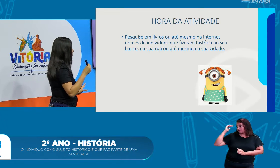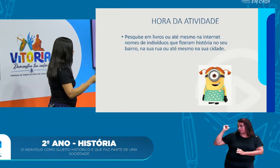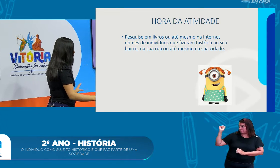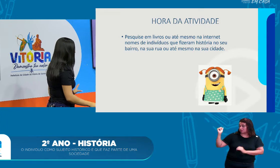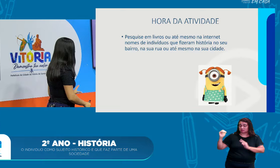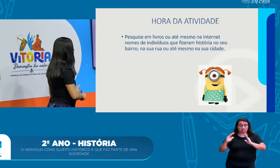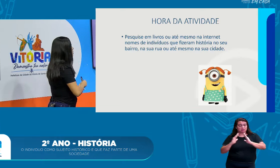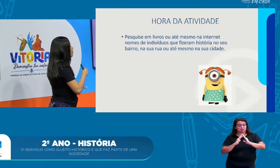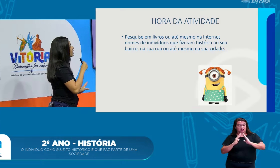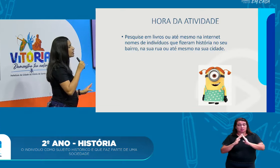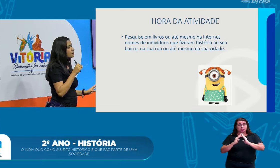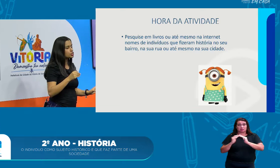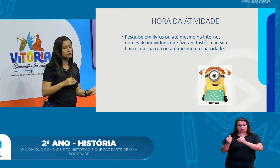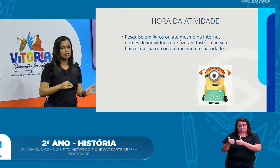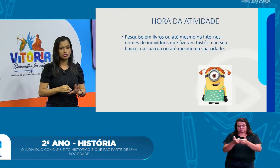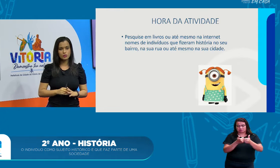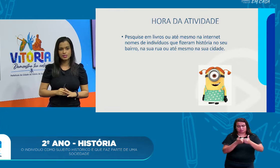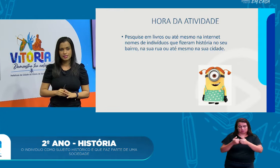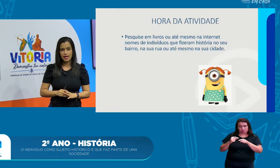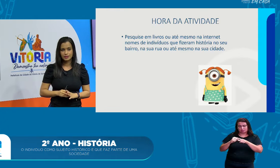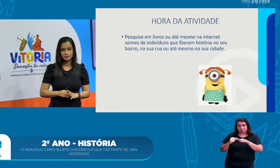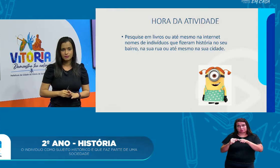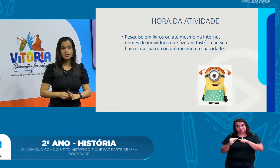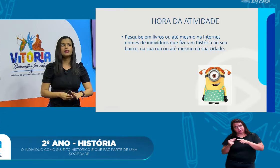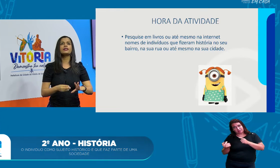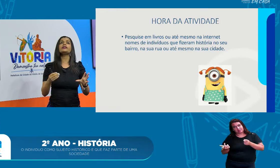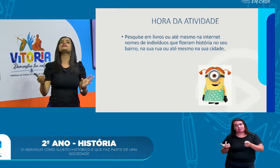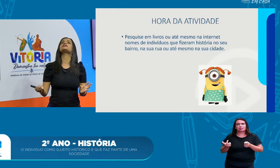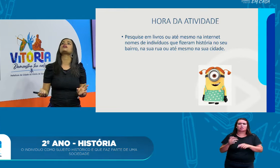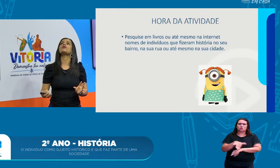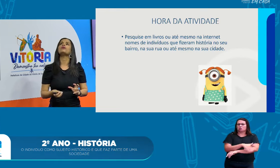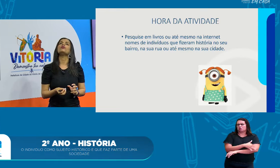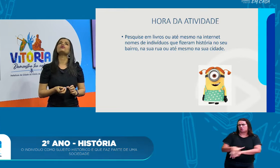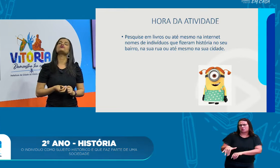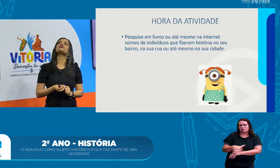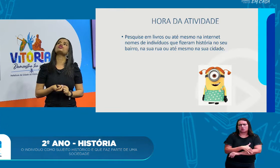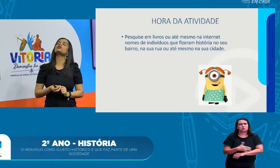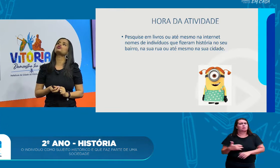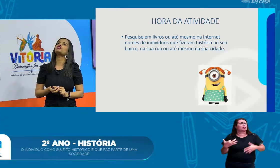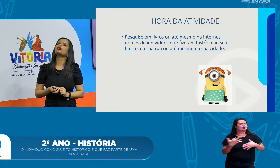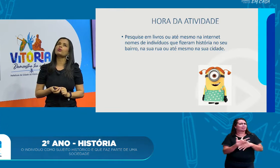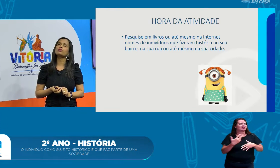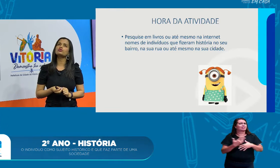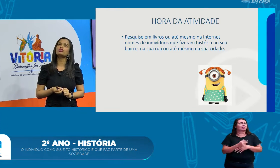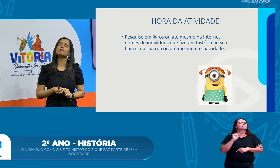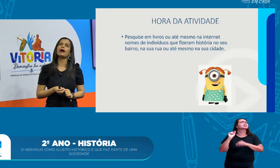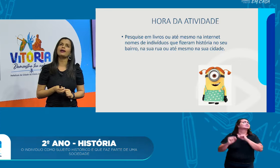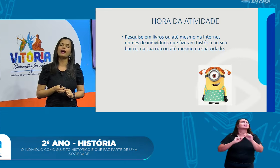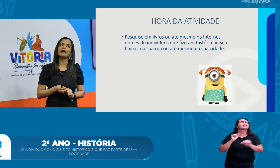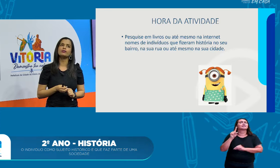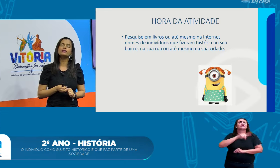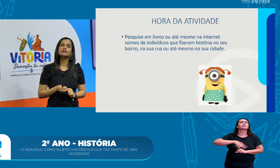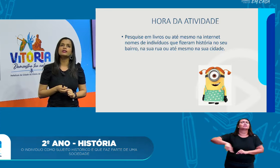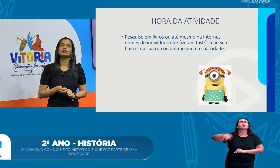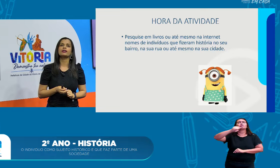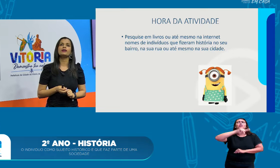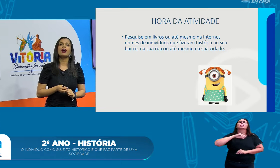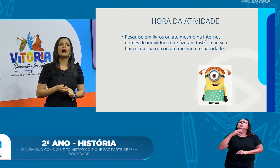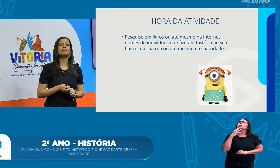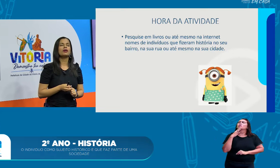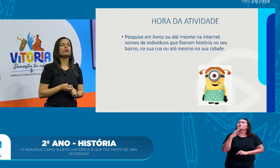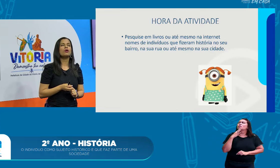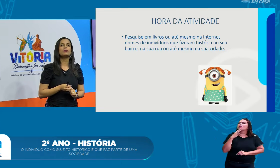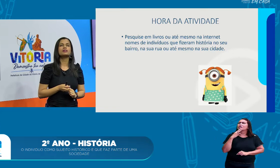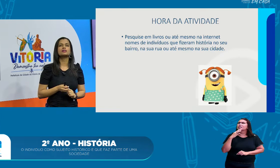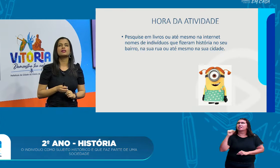na sua rua ou até mesmo na sua cidade. Quem são sujeitos históricos que marcaram, né,